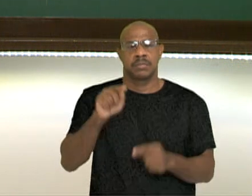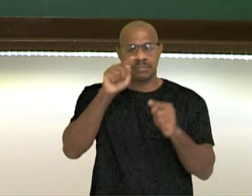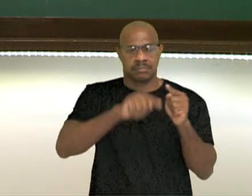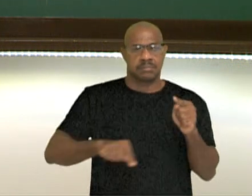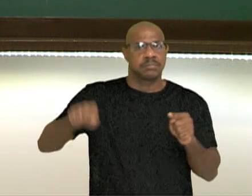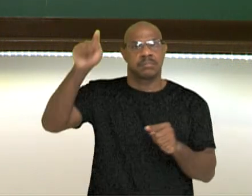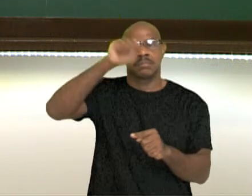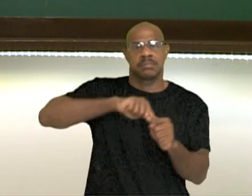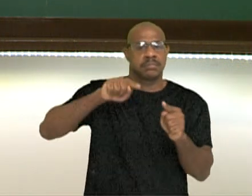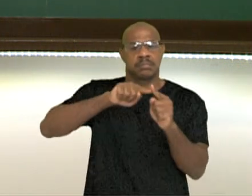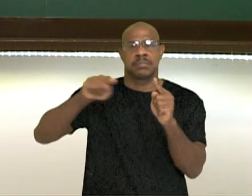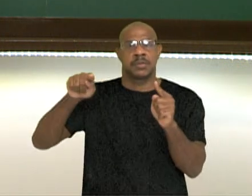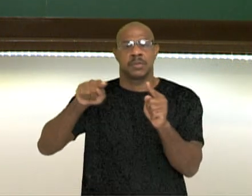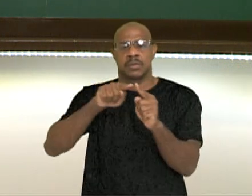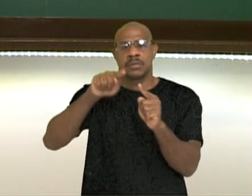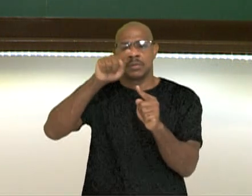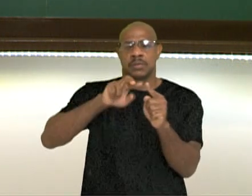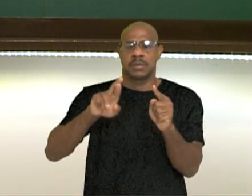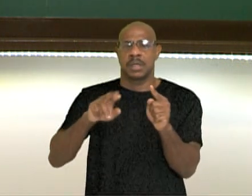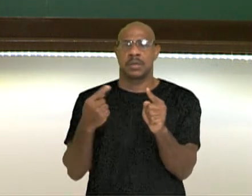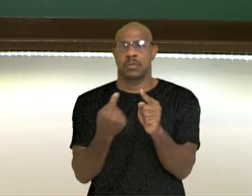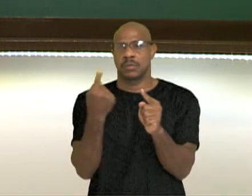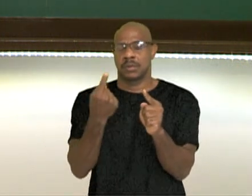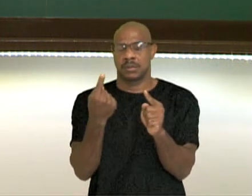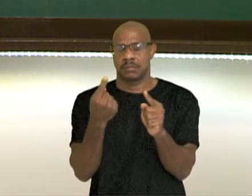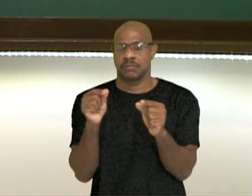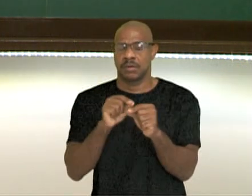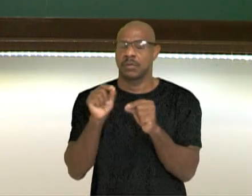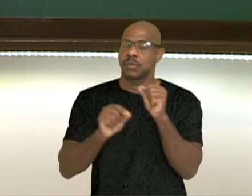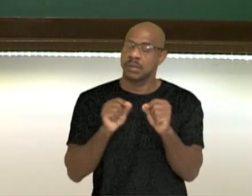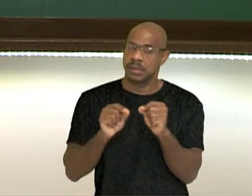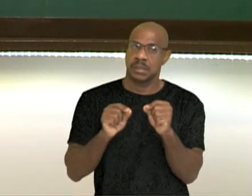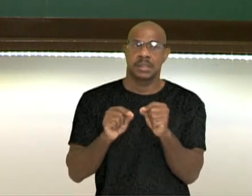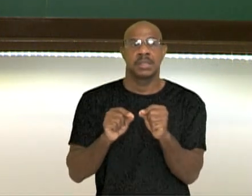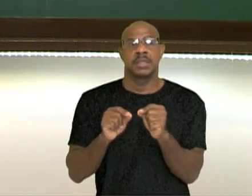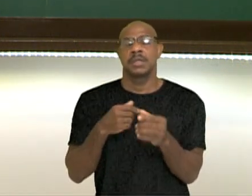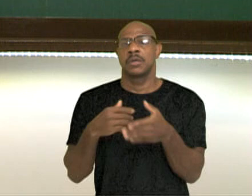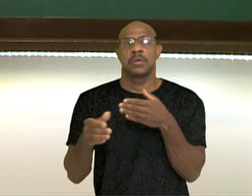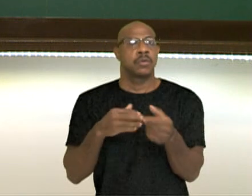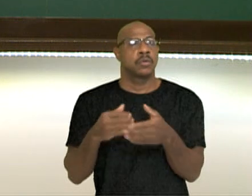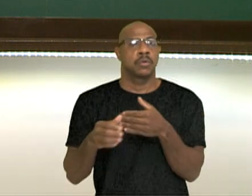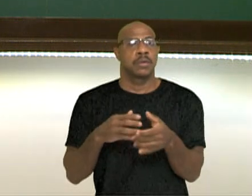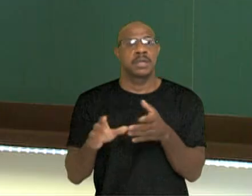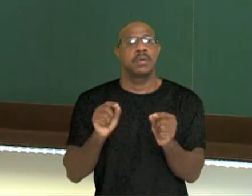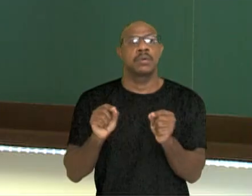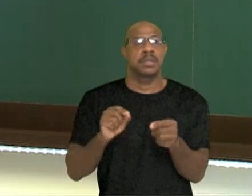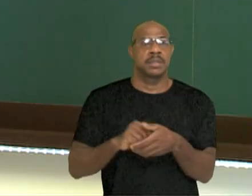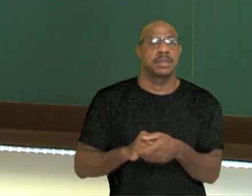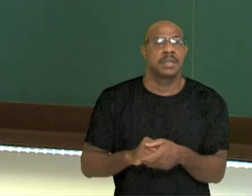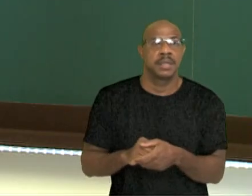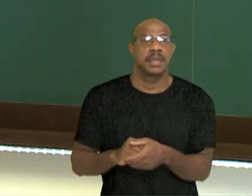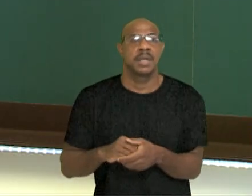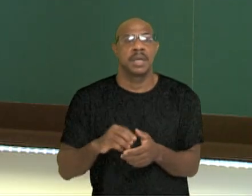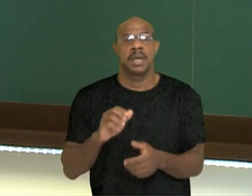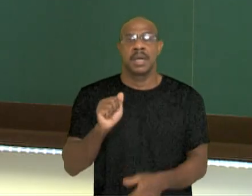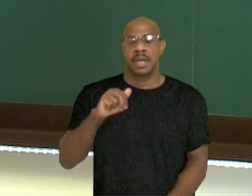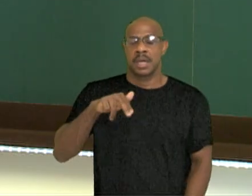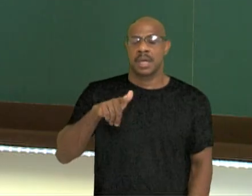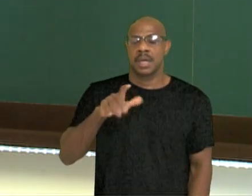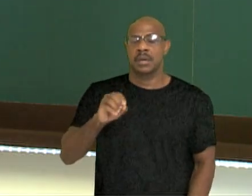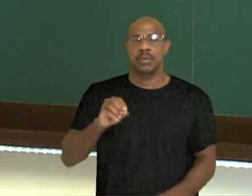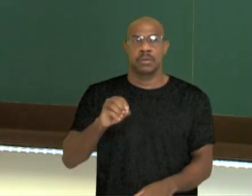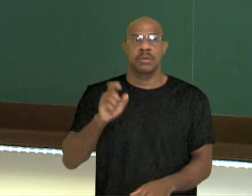faz com que o cosseno de qualquer ângulo sempre será um valor entre -1 e